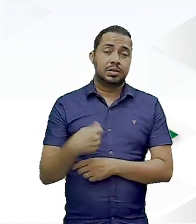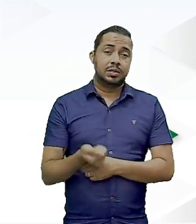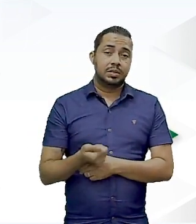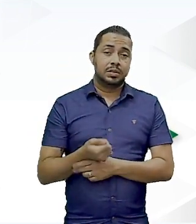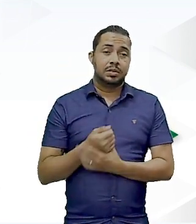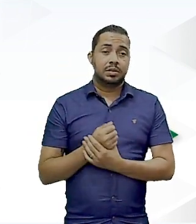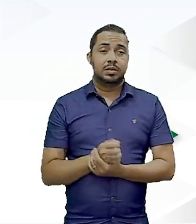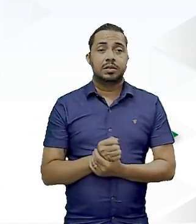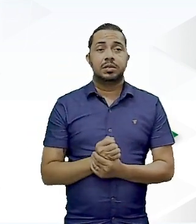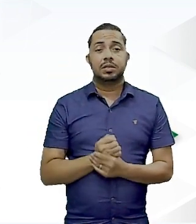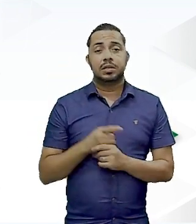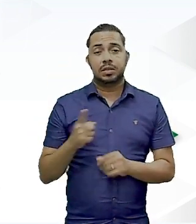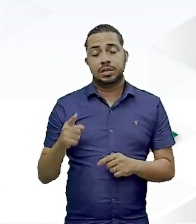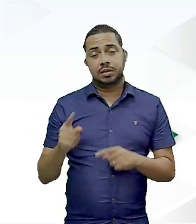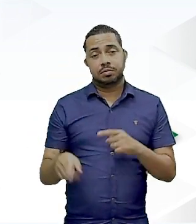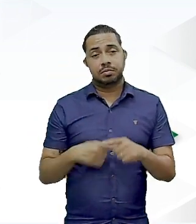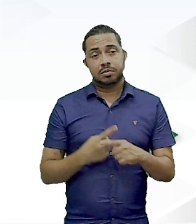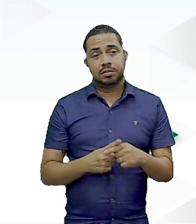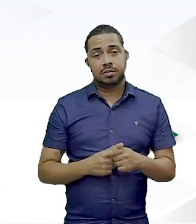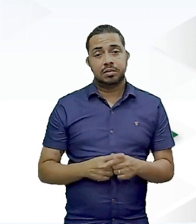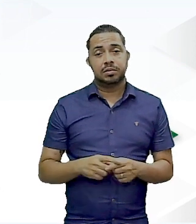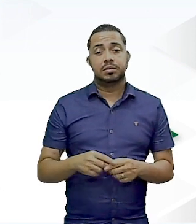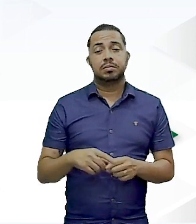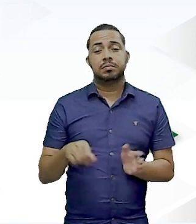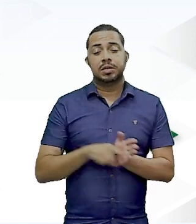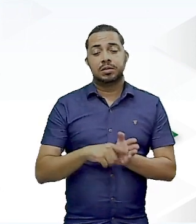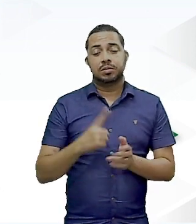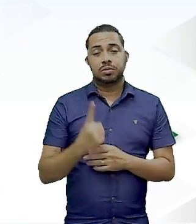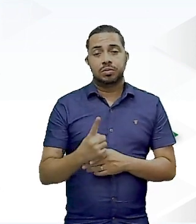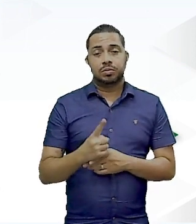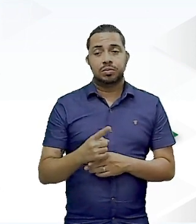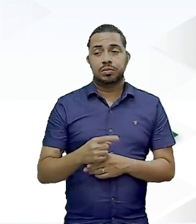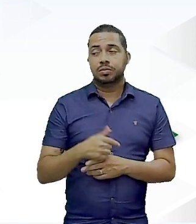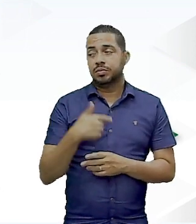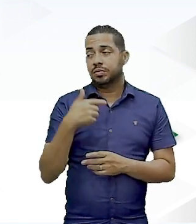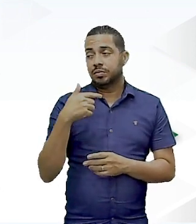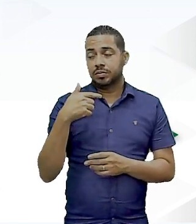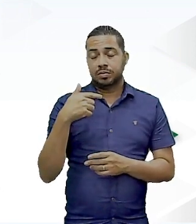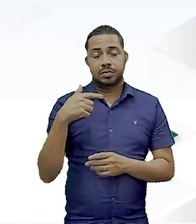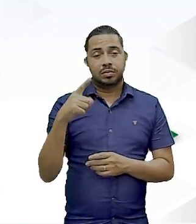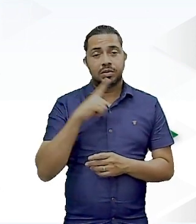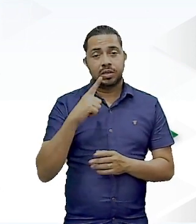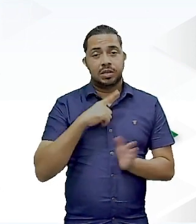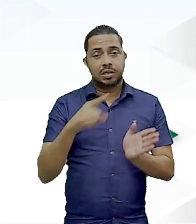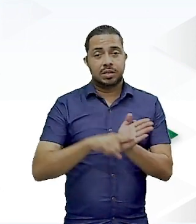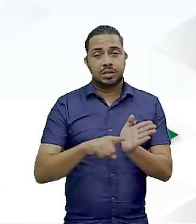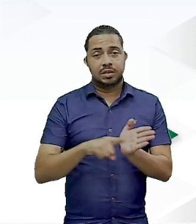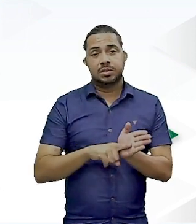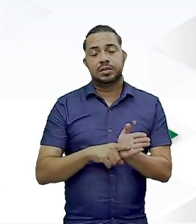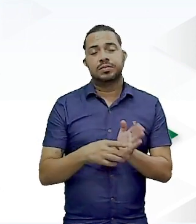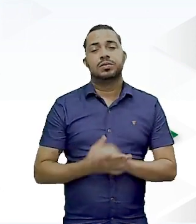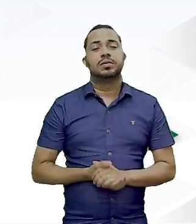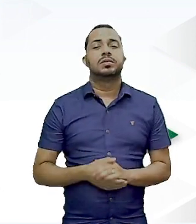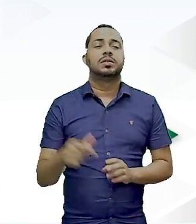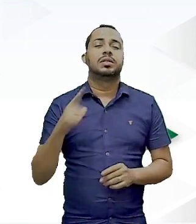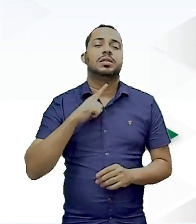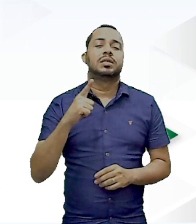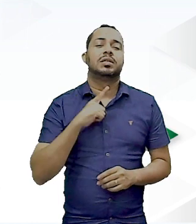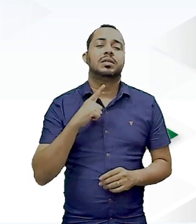1 sobre 2 positivo, mais 1, menos 1 sobre 2 negativo. E aí, eu